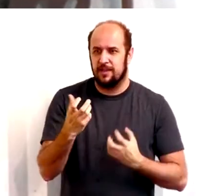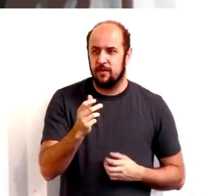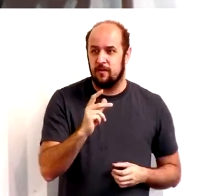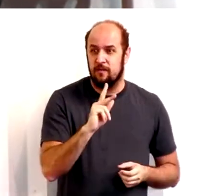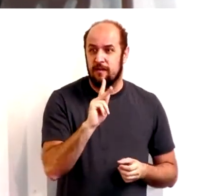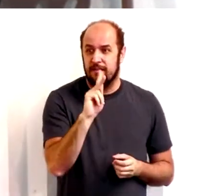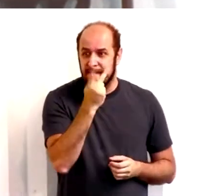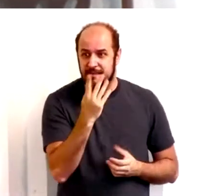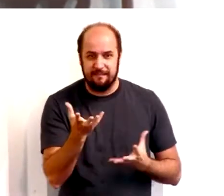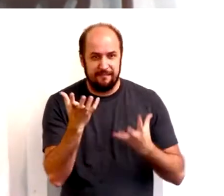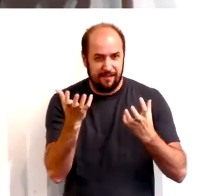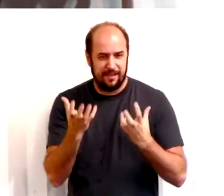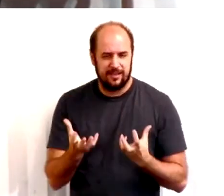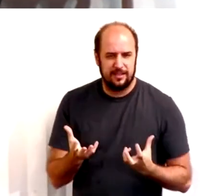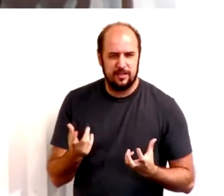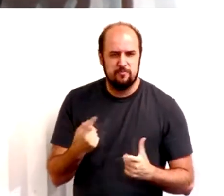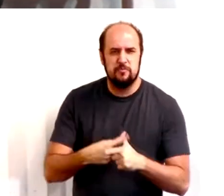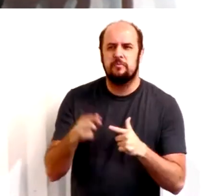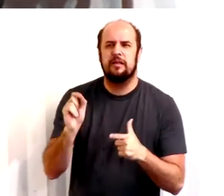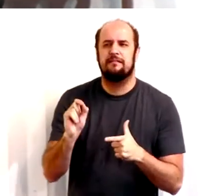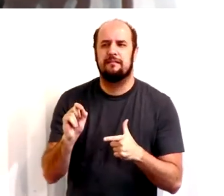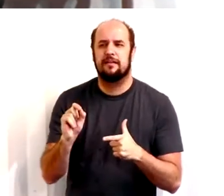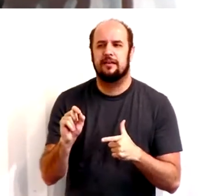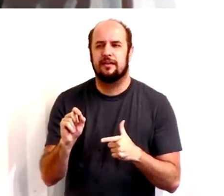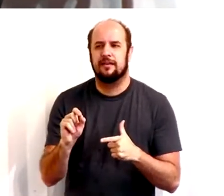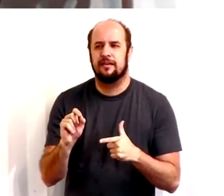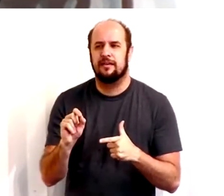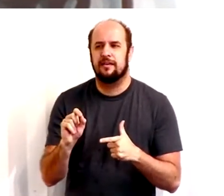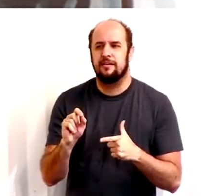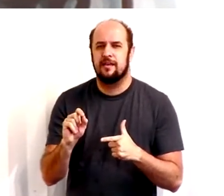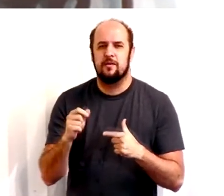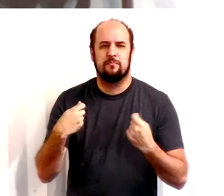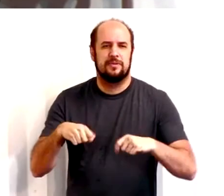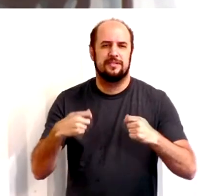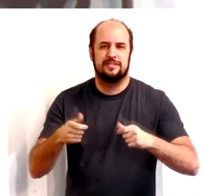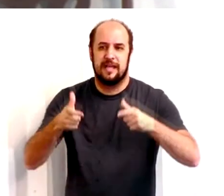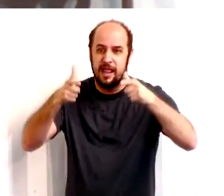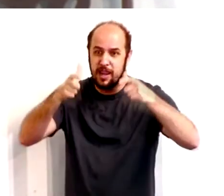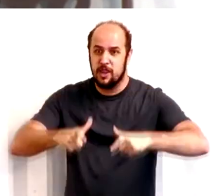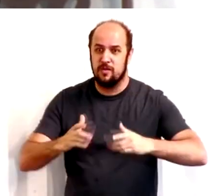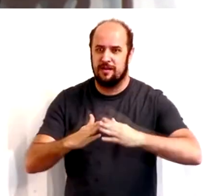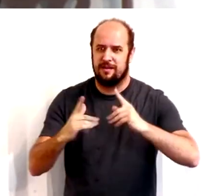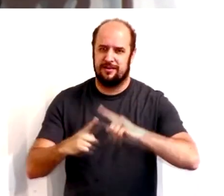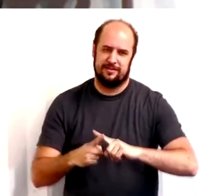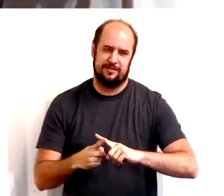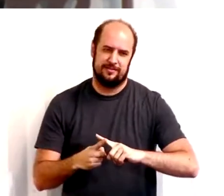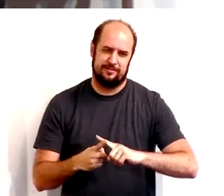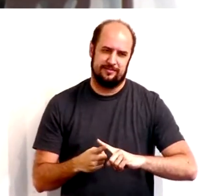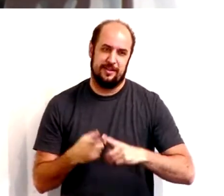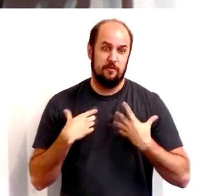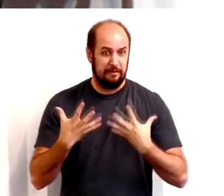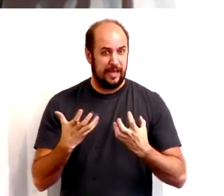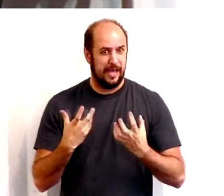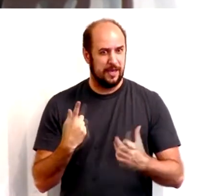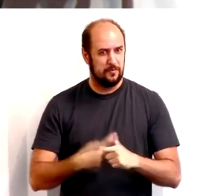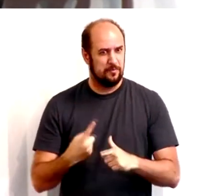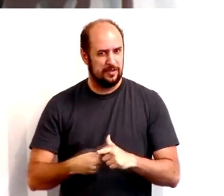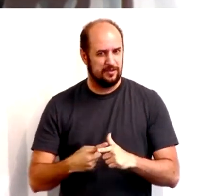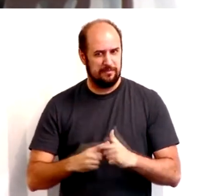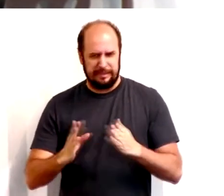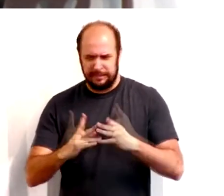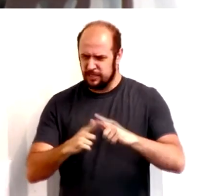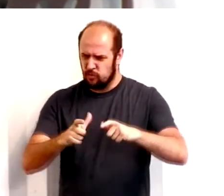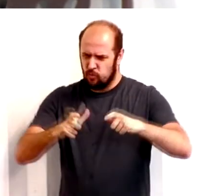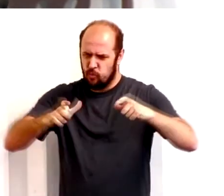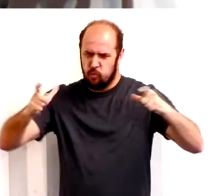ter. Sabe qual é? É ter que achar lugar para todo mundo servir dentro da igreja. Esse é o problema que eu quero ter.